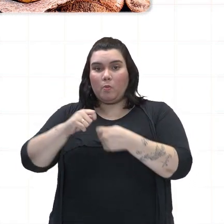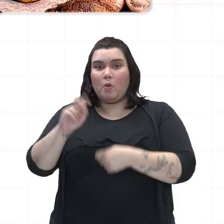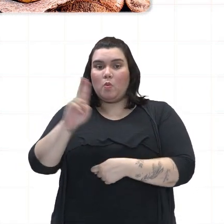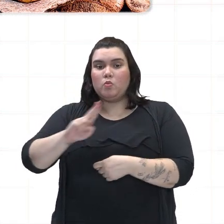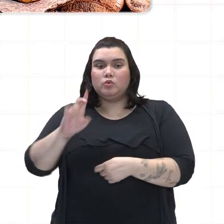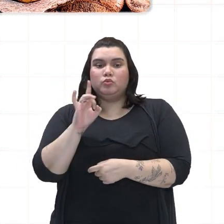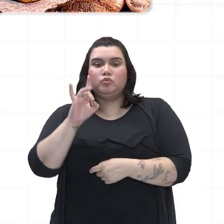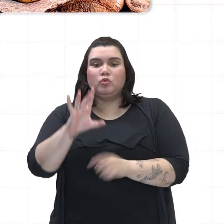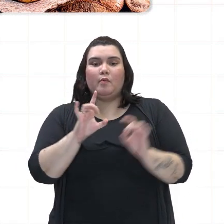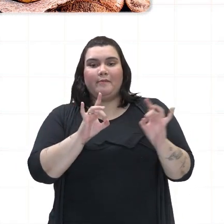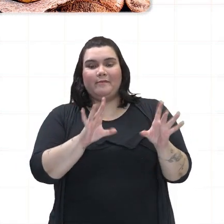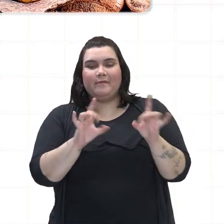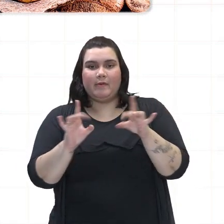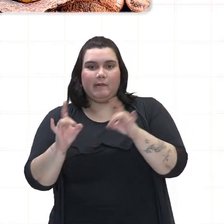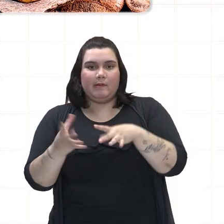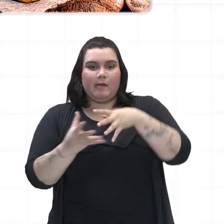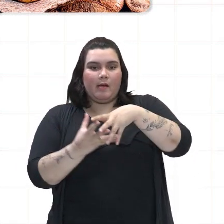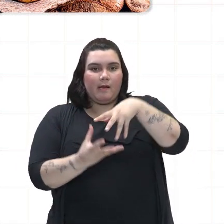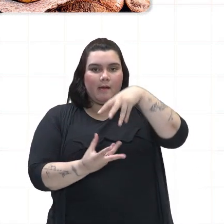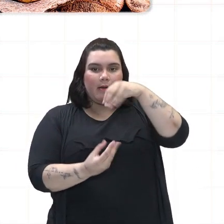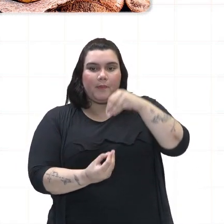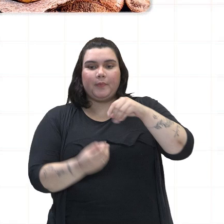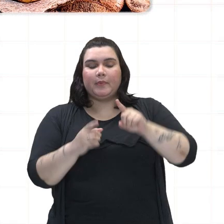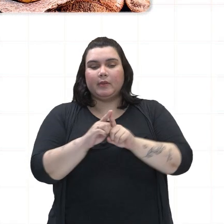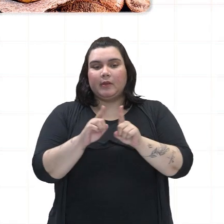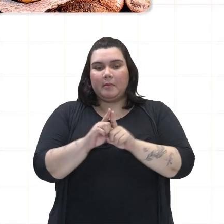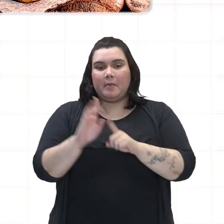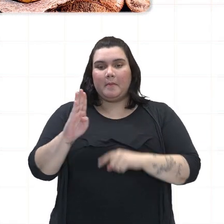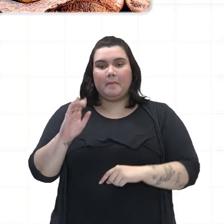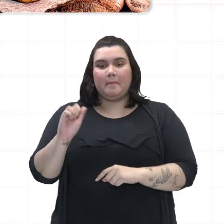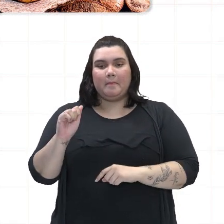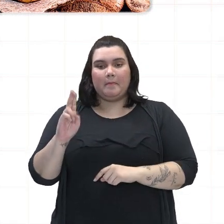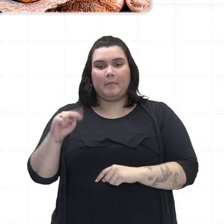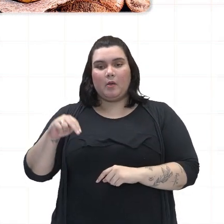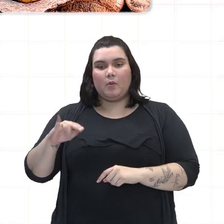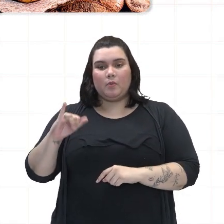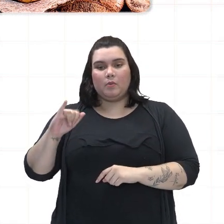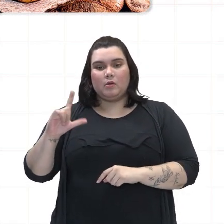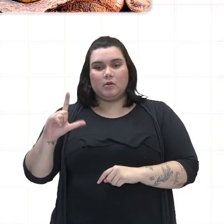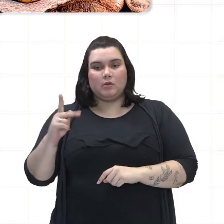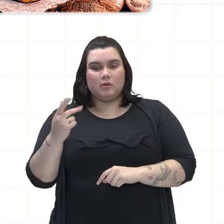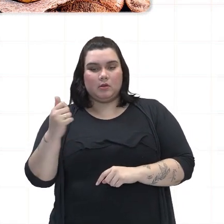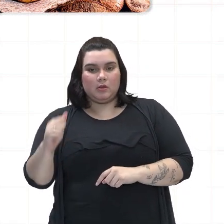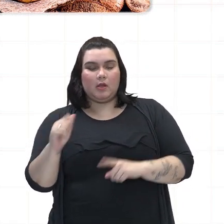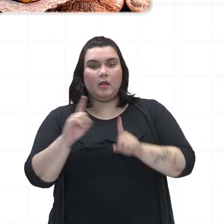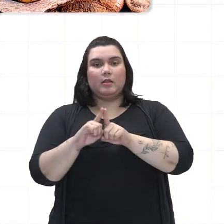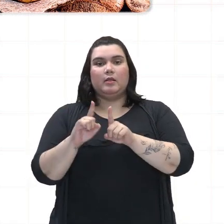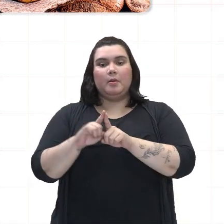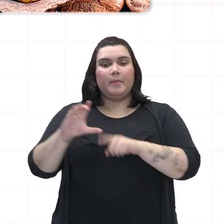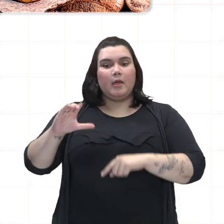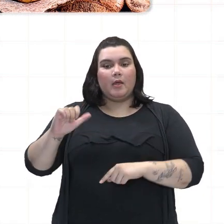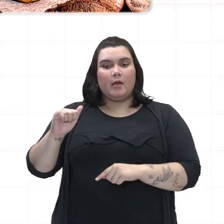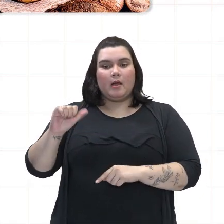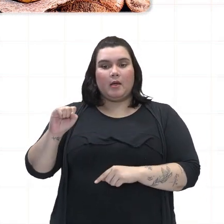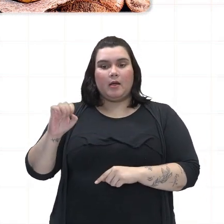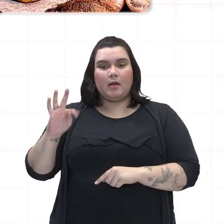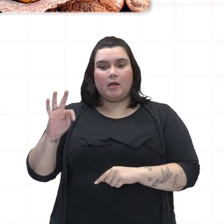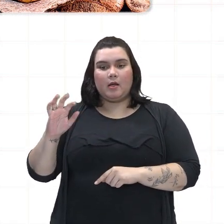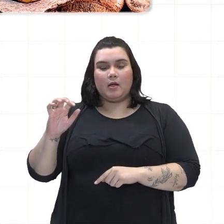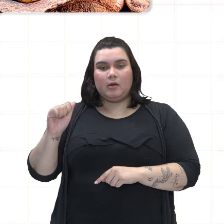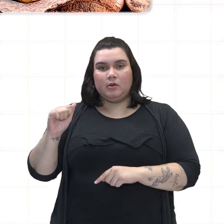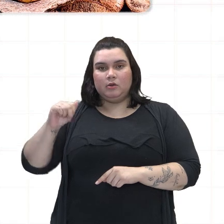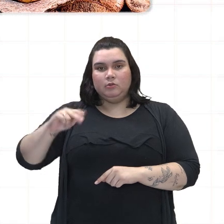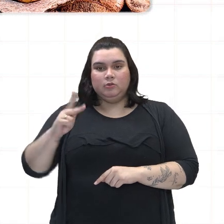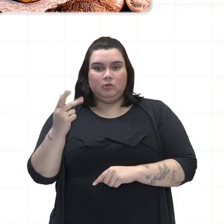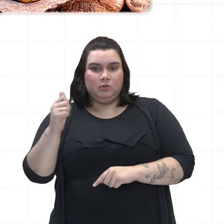drogas do sertão, como o cacau e a baunilha, e também a castanha do Pará, quer dizer, hoje chamada